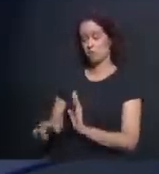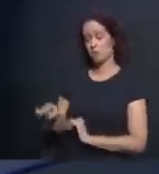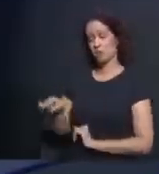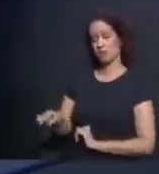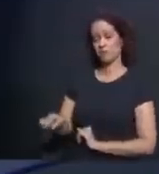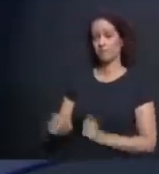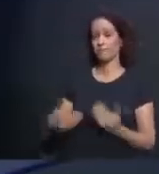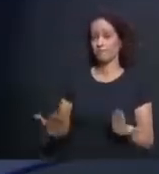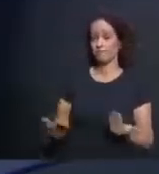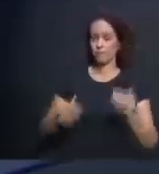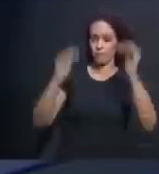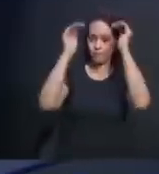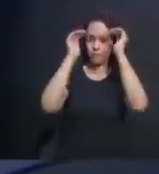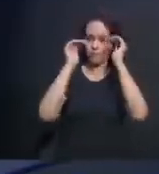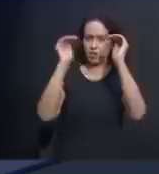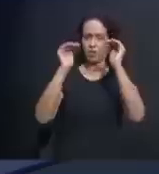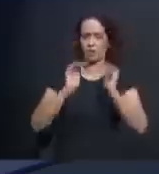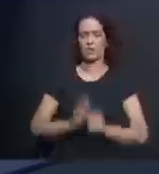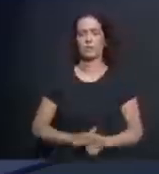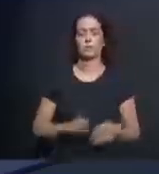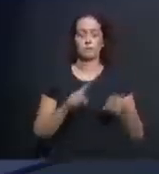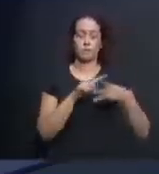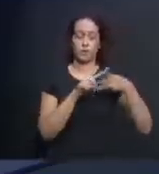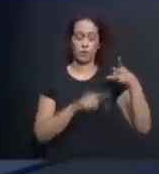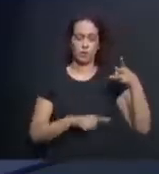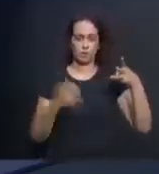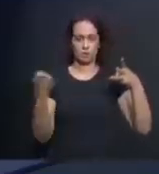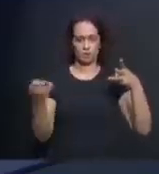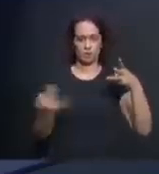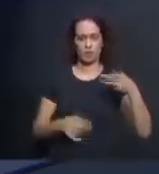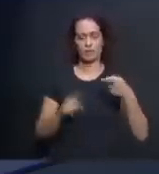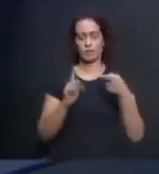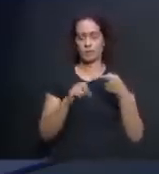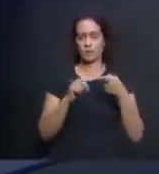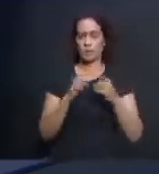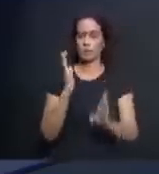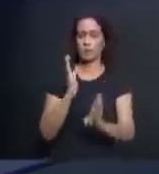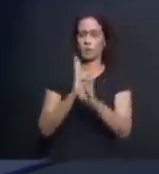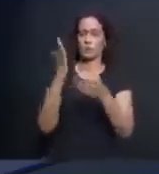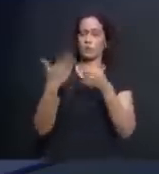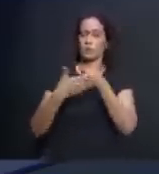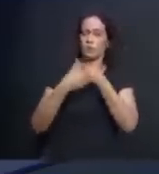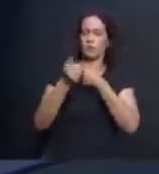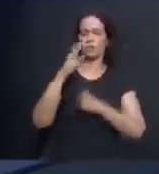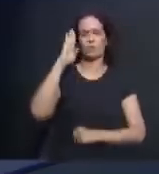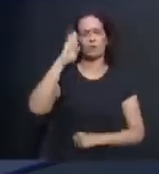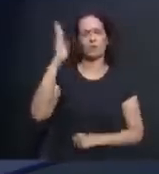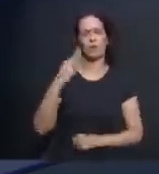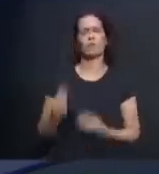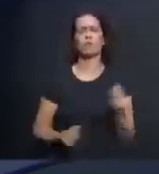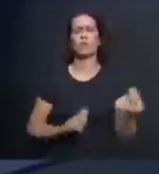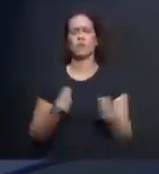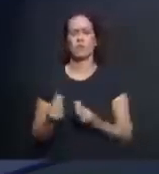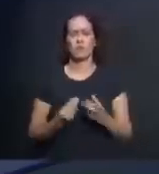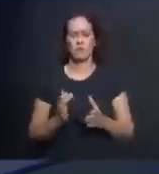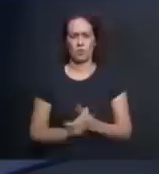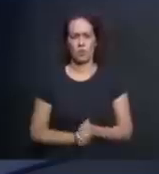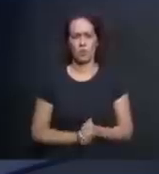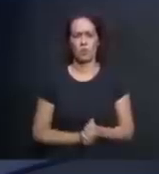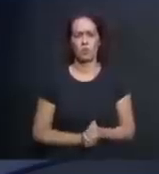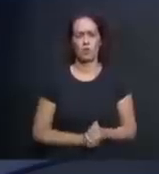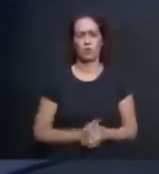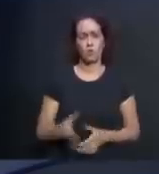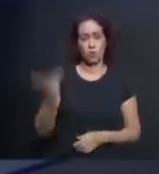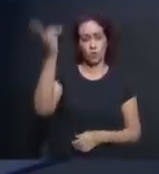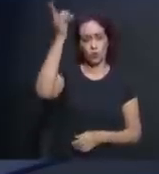Então eu tenho... 3 coisas para te falar. Primeiro, descubra o seu chamado principal. Como? Olhe para os seus melhores dons.